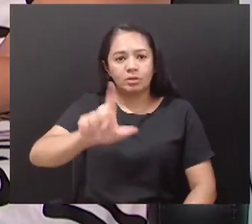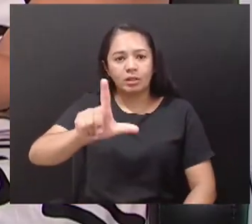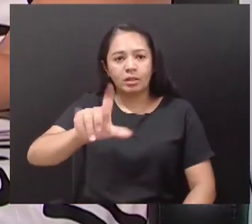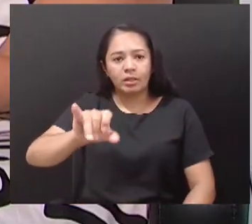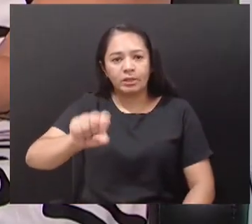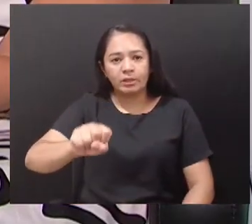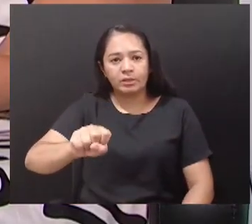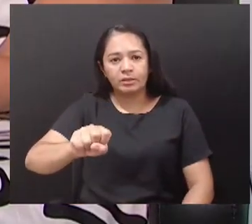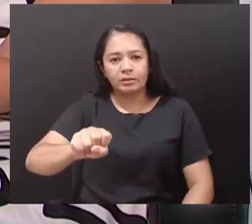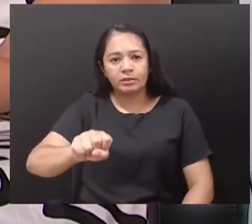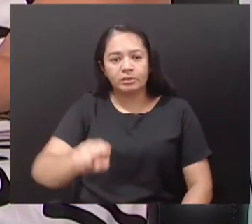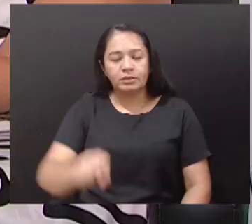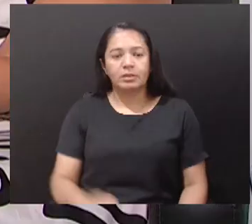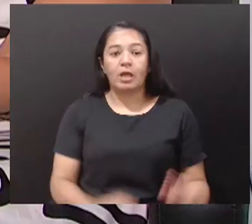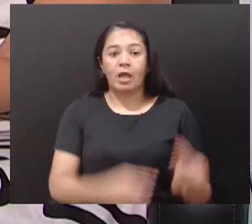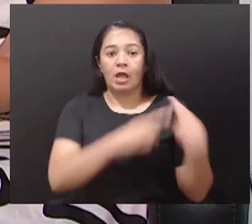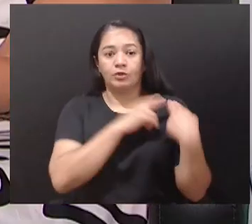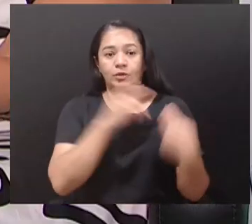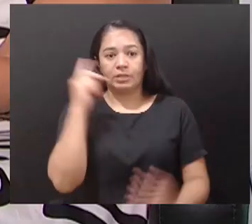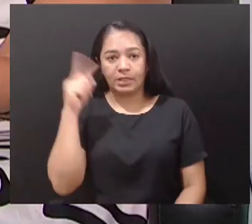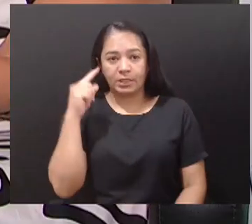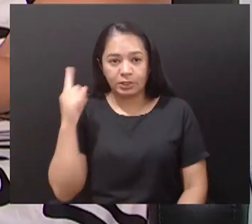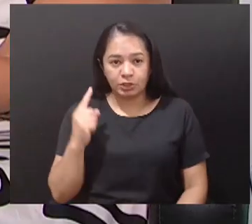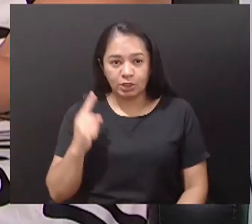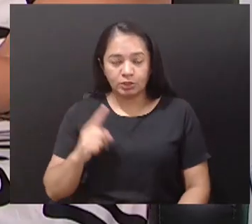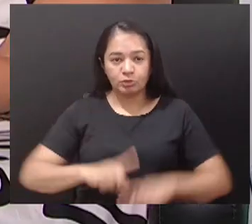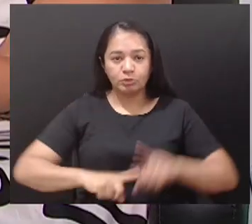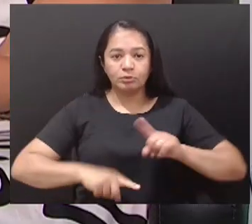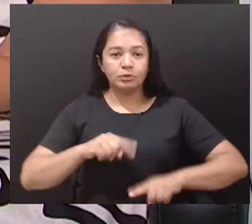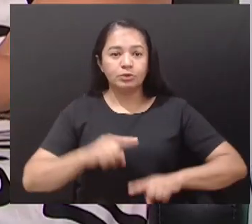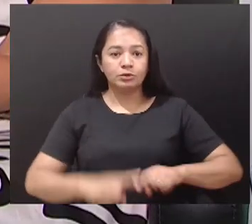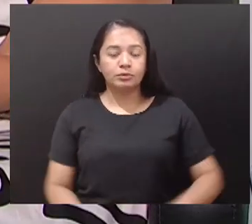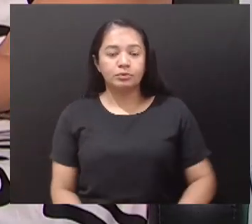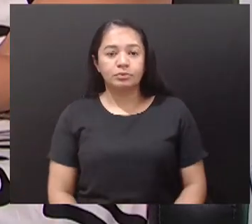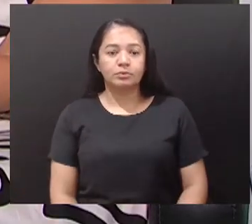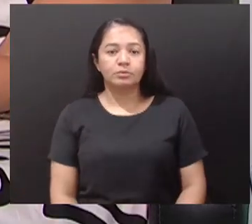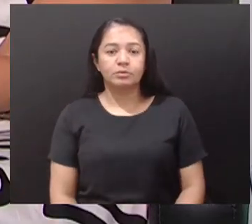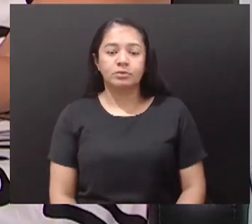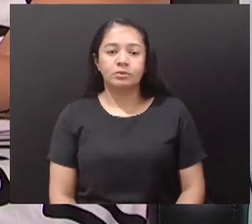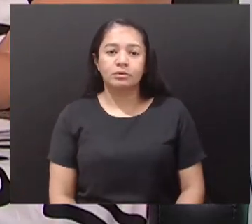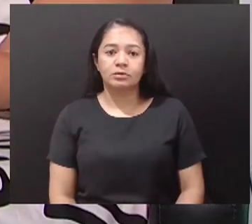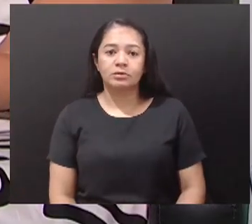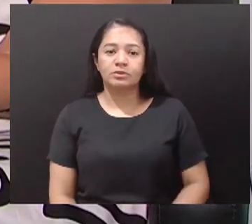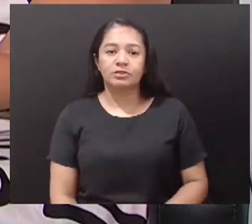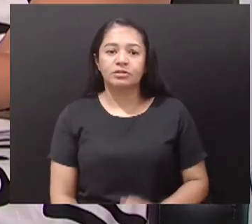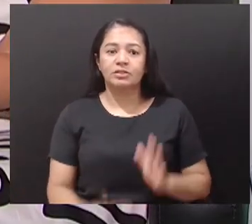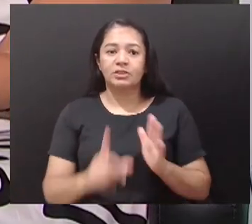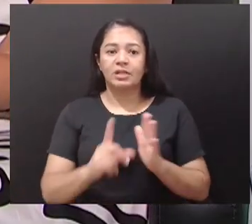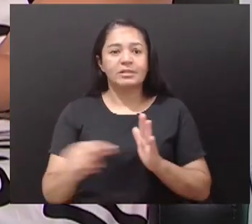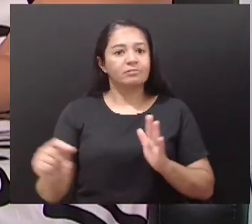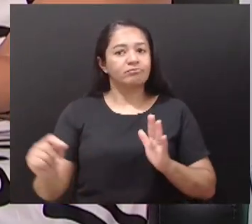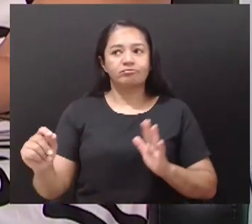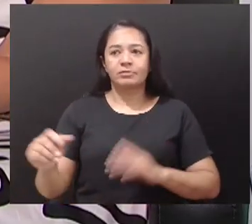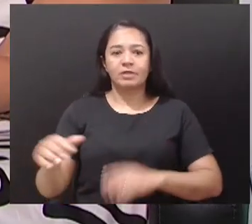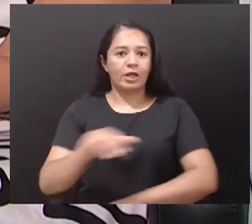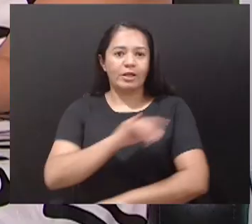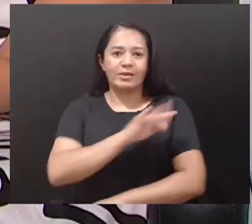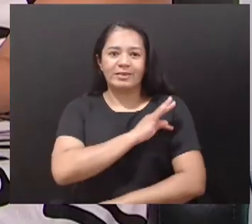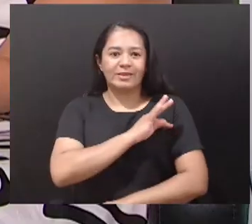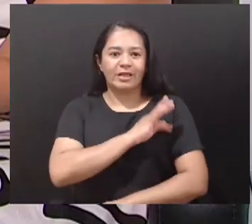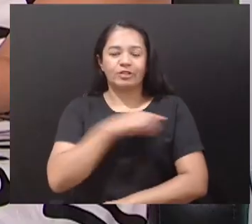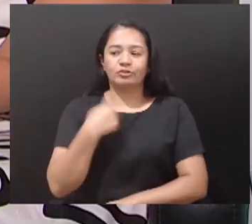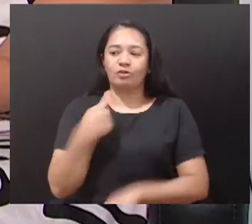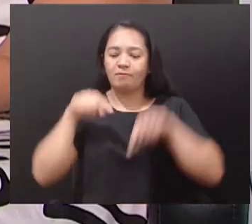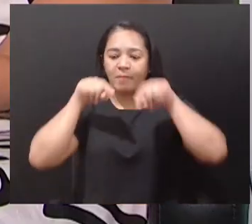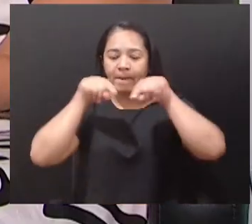da Cacheados Cosmetics. E de lá eu já saí como técnico da empresa. Fizemos uma parceria, a gente tem